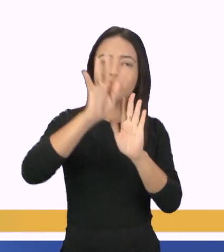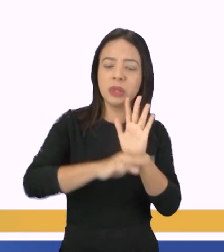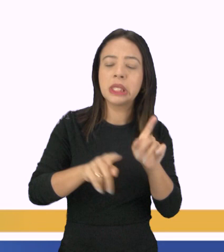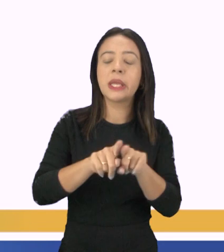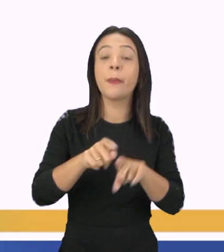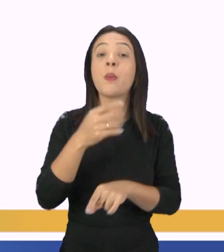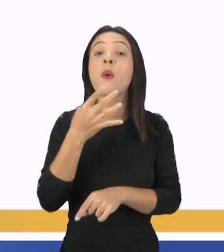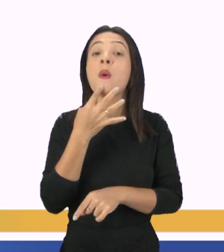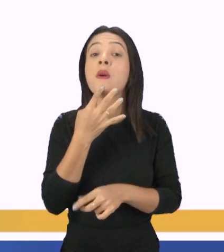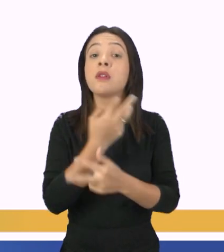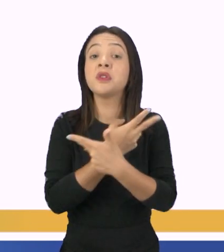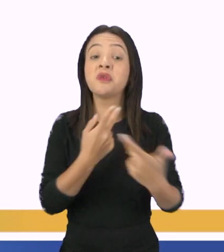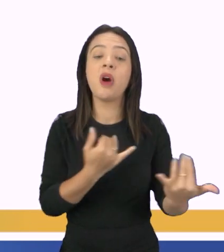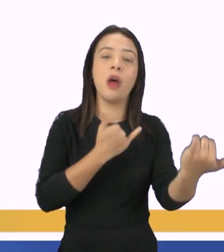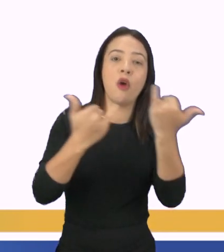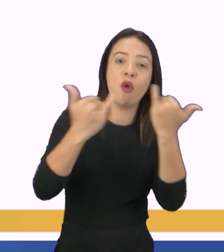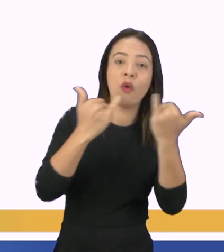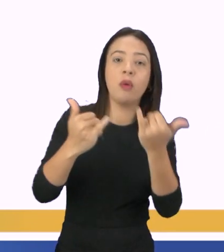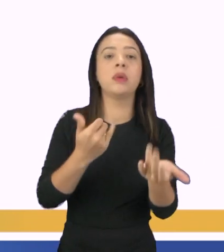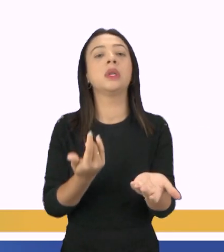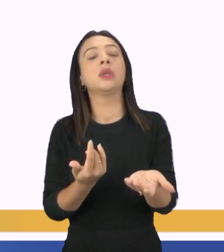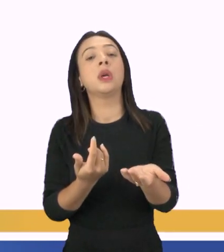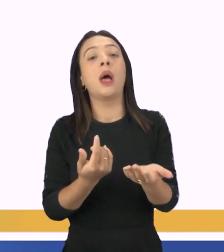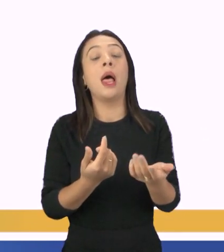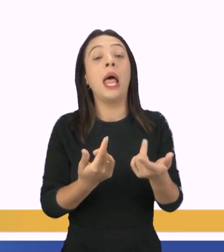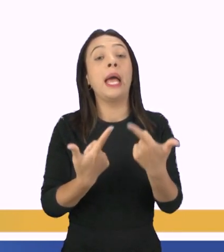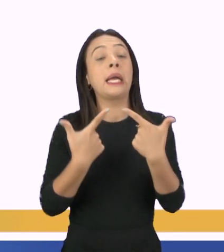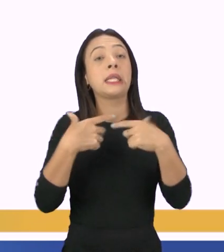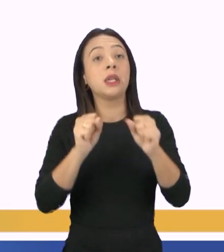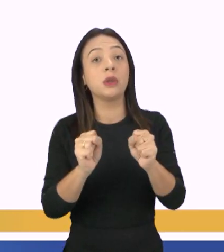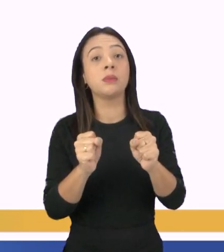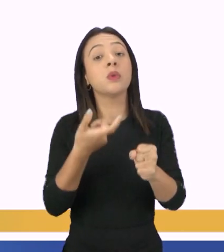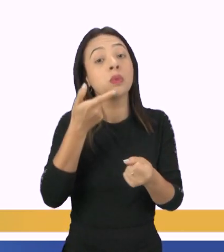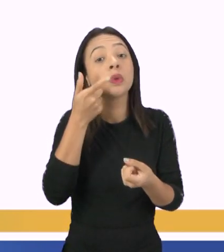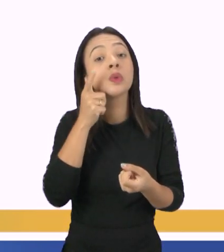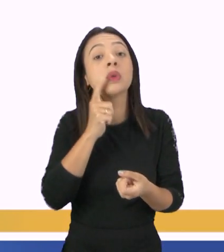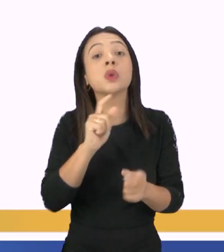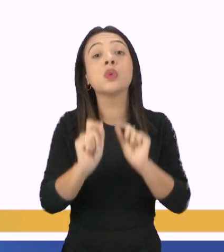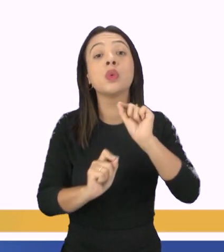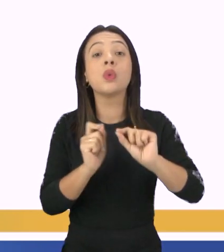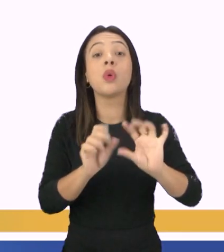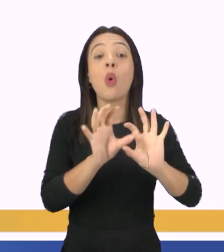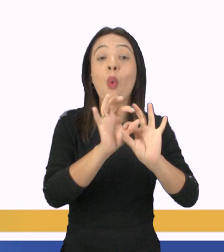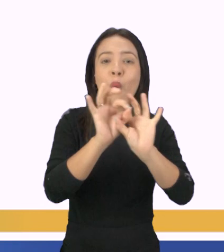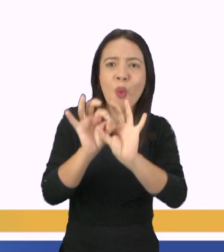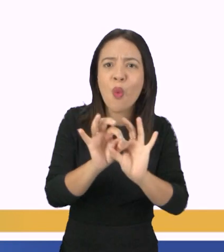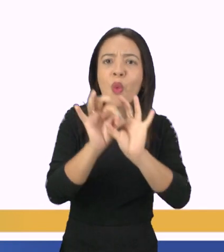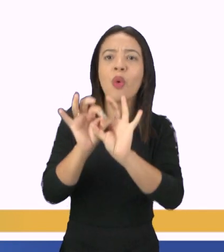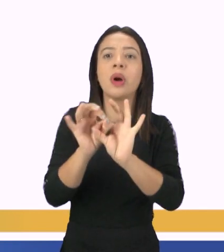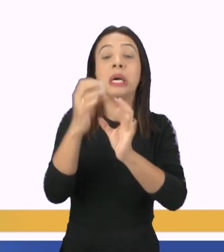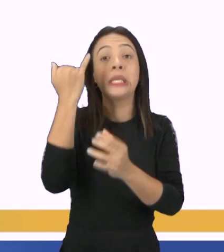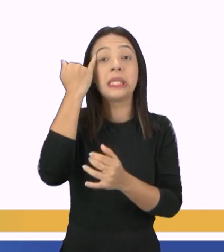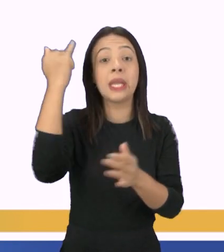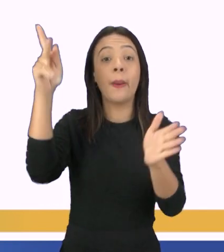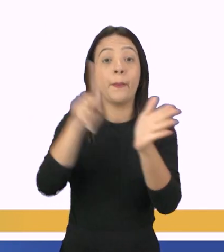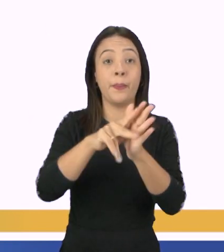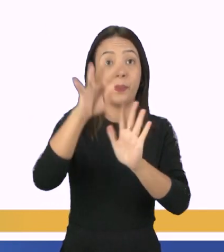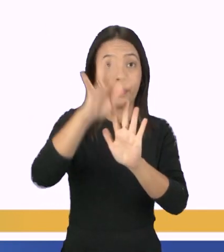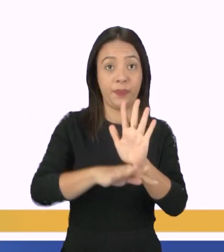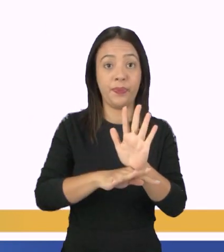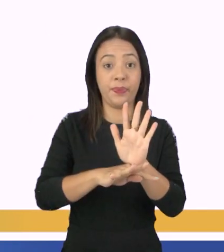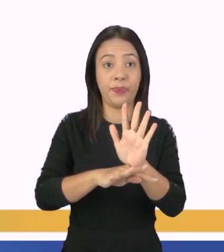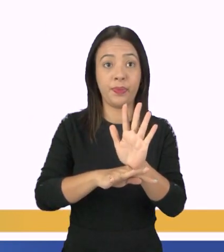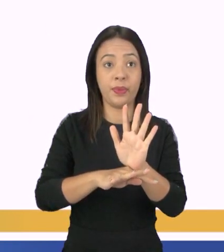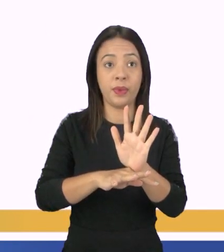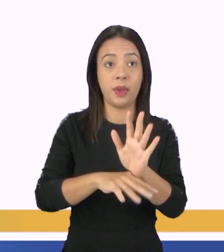que utilizamos para conectar e encadear os argumentos e as ideias dentro dos textos. Esses elementos são